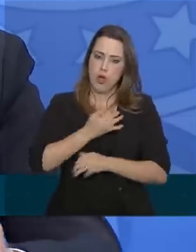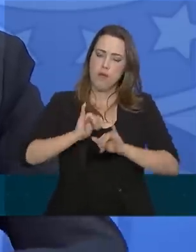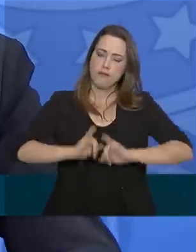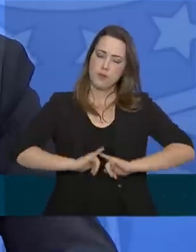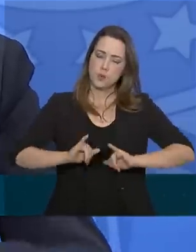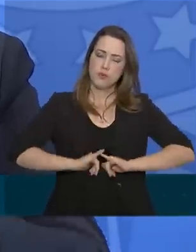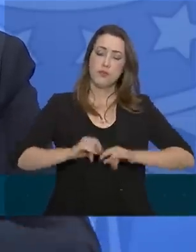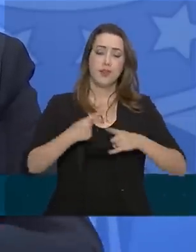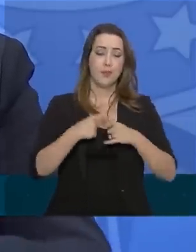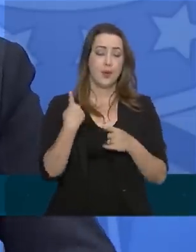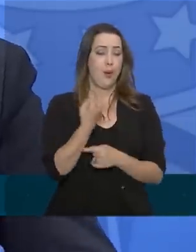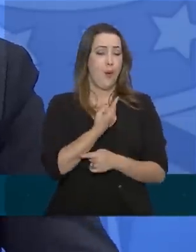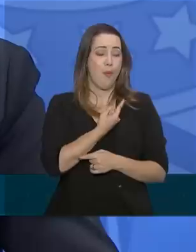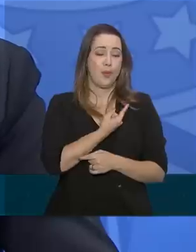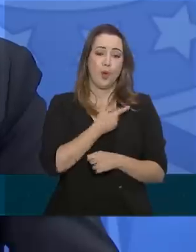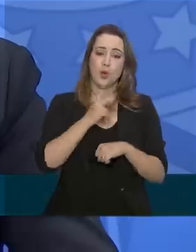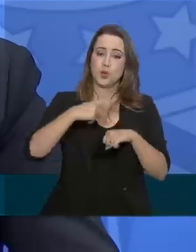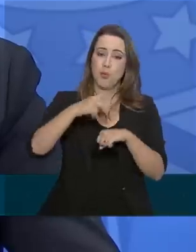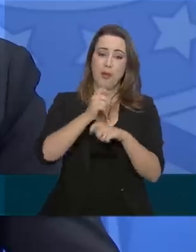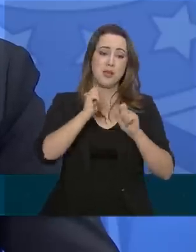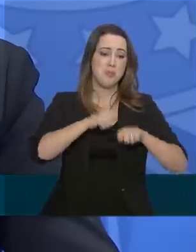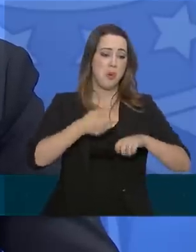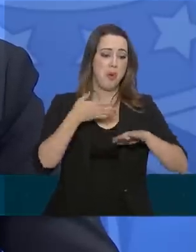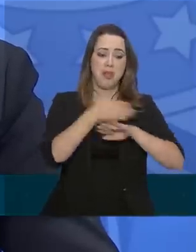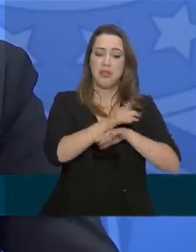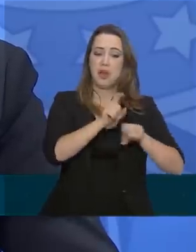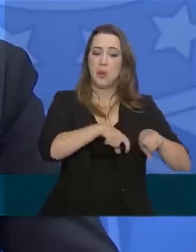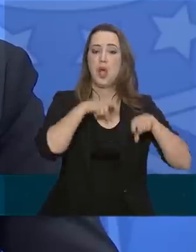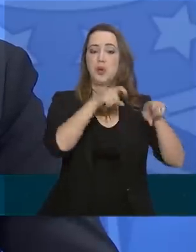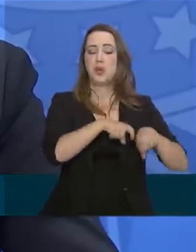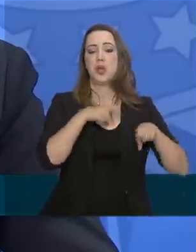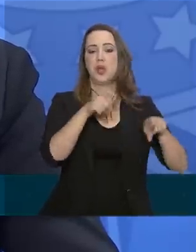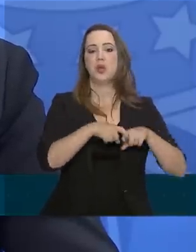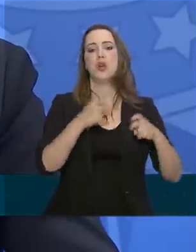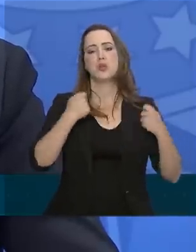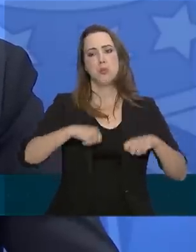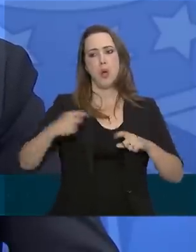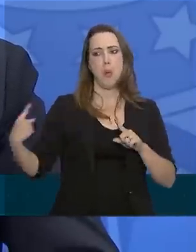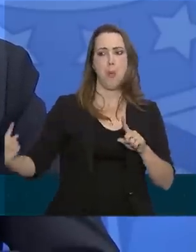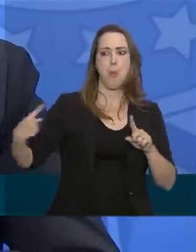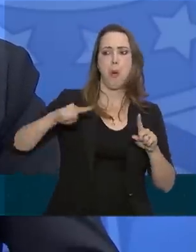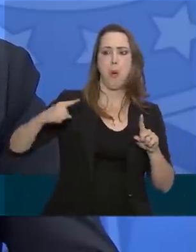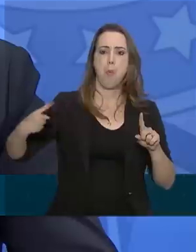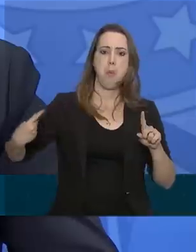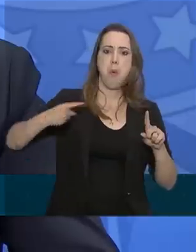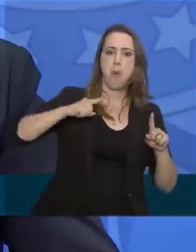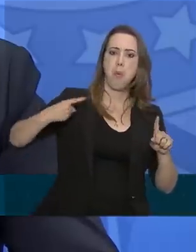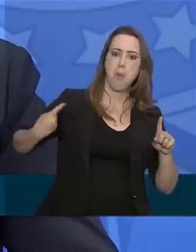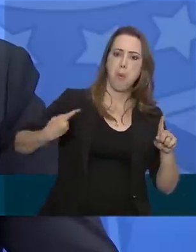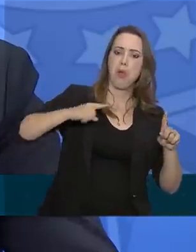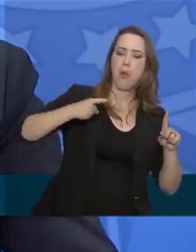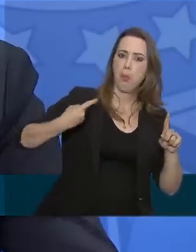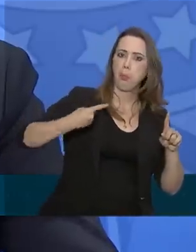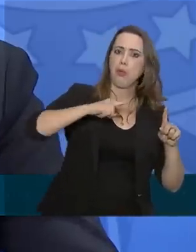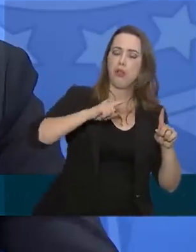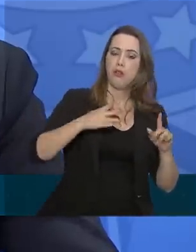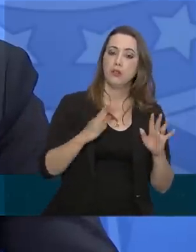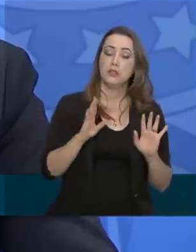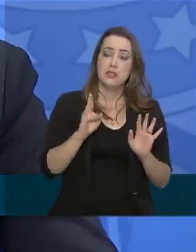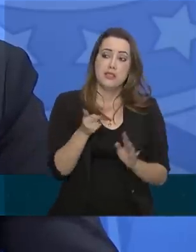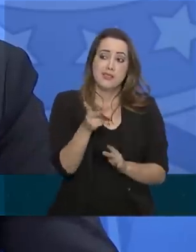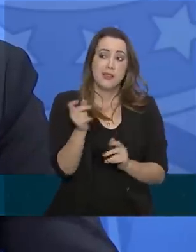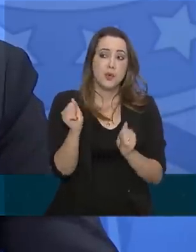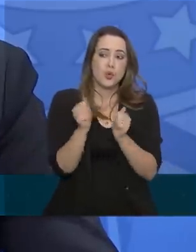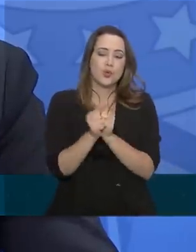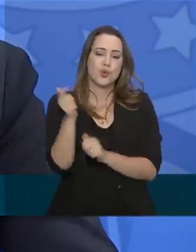potencial grande ainda para entrar no agronegócio sofreu todo tipo de ataque constantemente a qualidade fora do